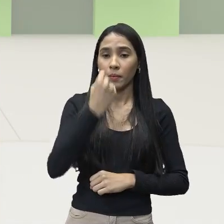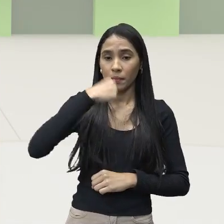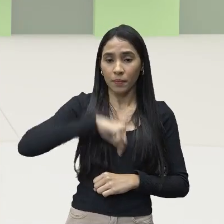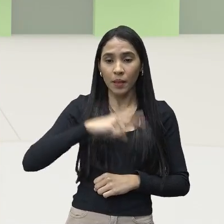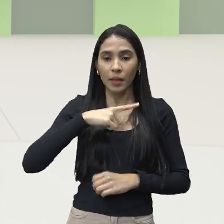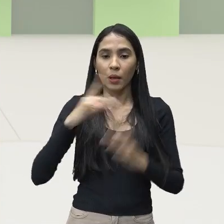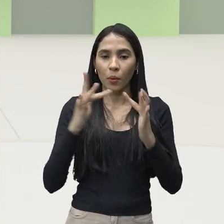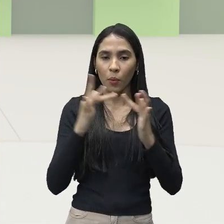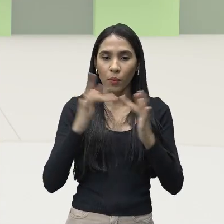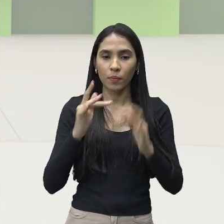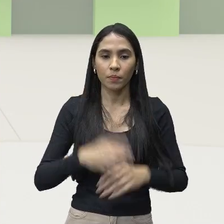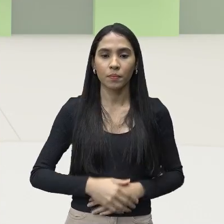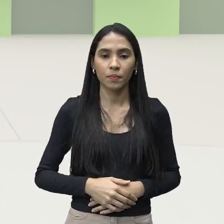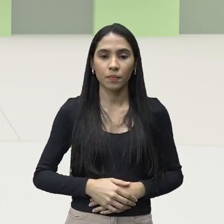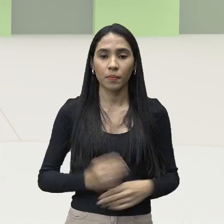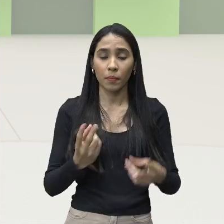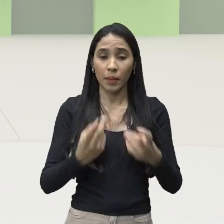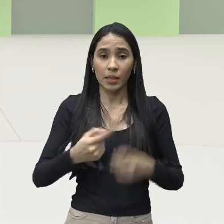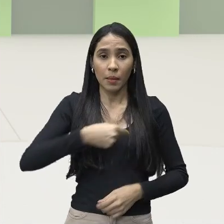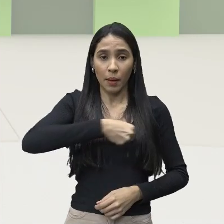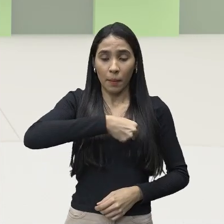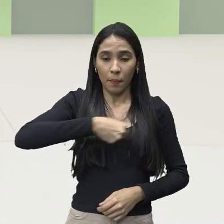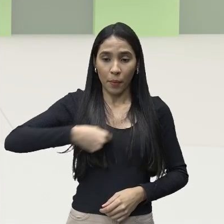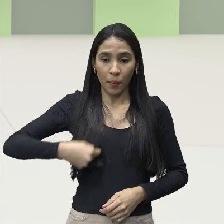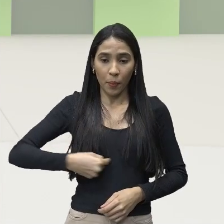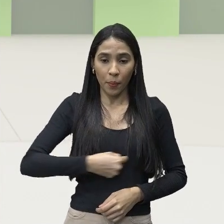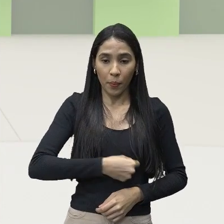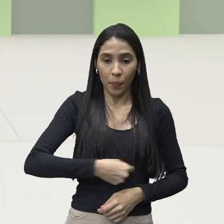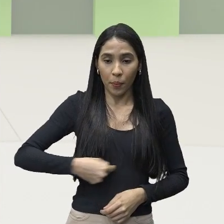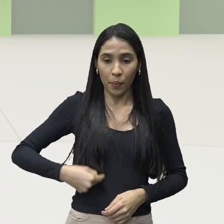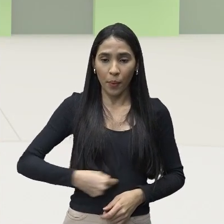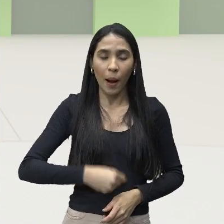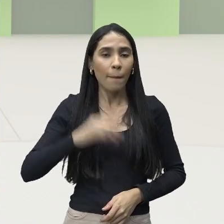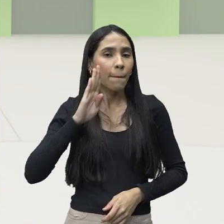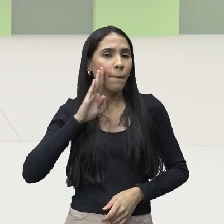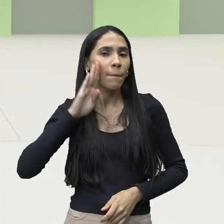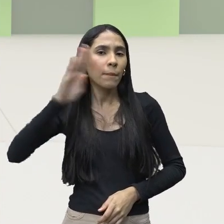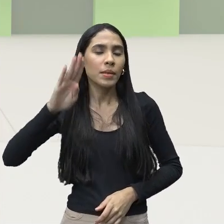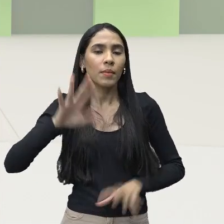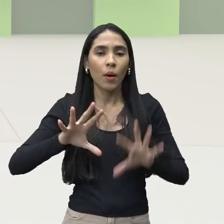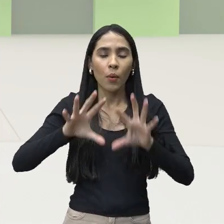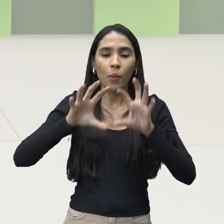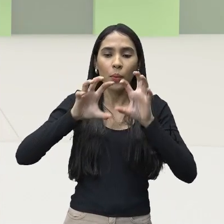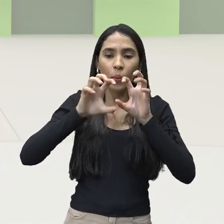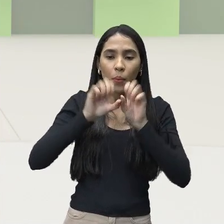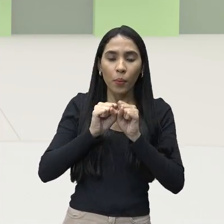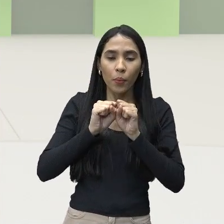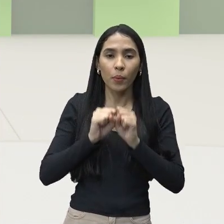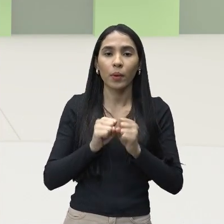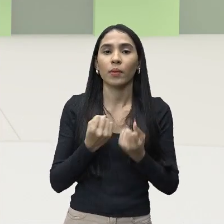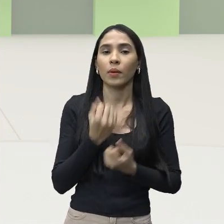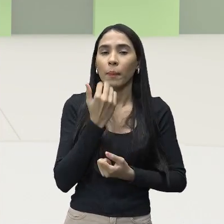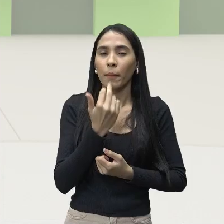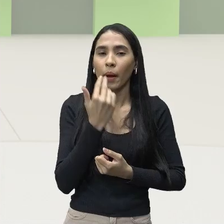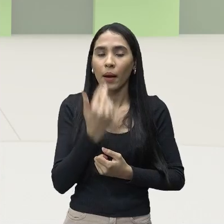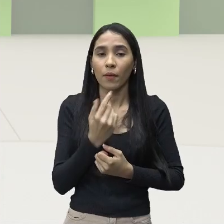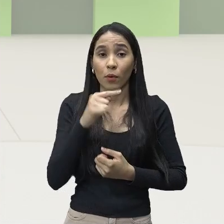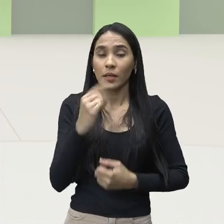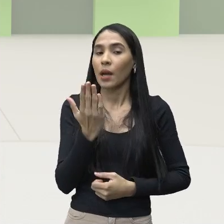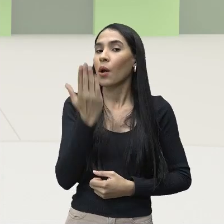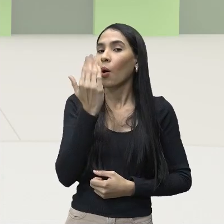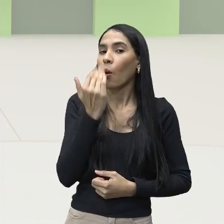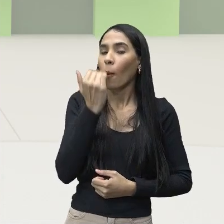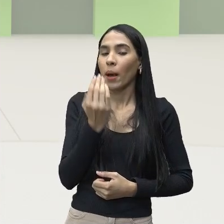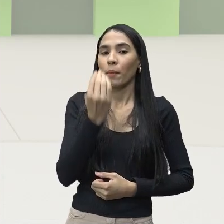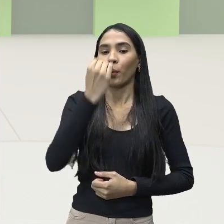órgãos. Vamos ver aí que dentro do intestino delgado é o principal onde vai ocorrer a absorção dos nutrientes, tá? Você vai se alimentar, mas